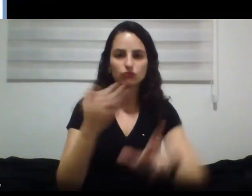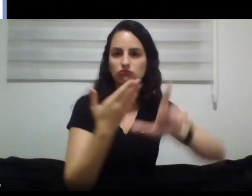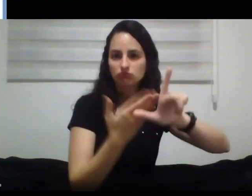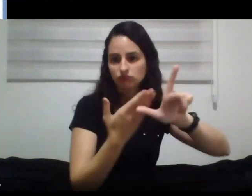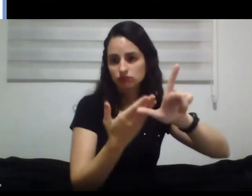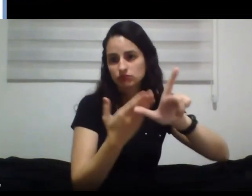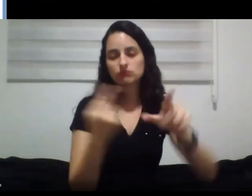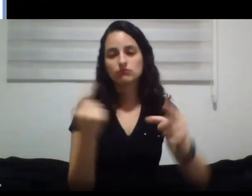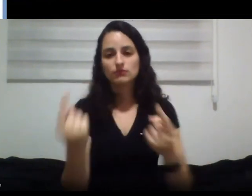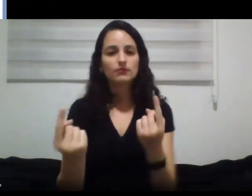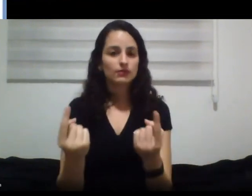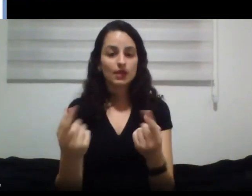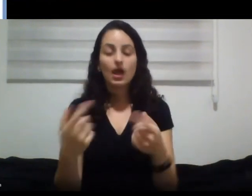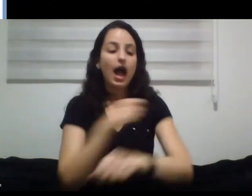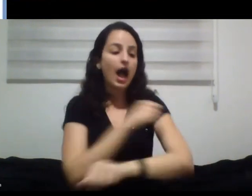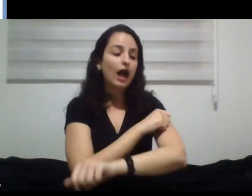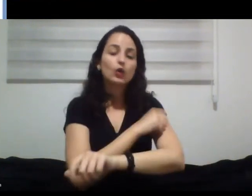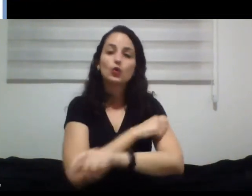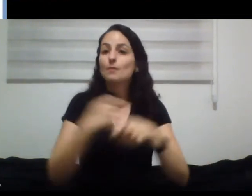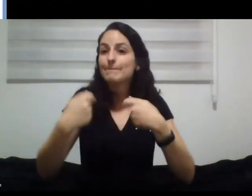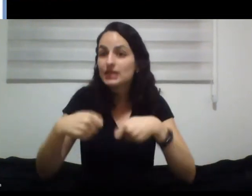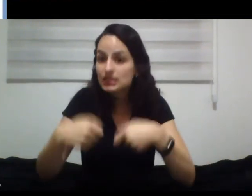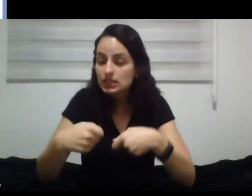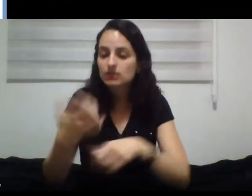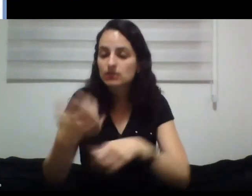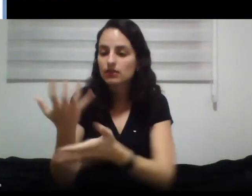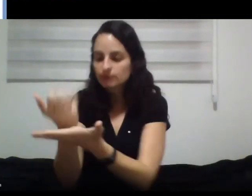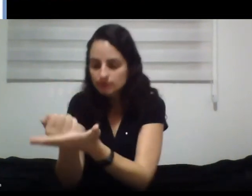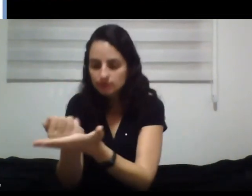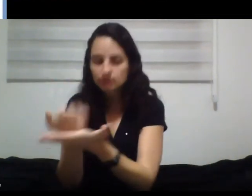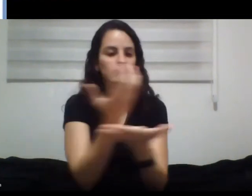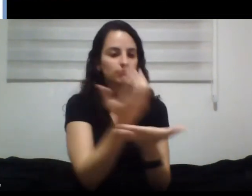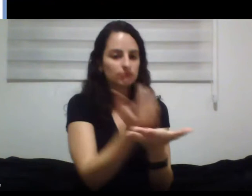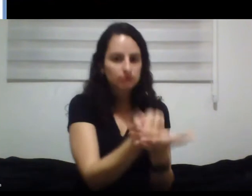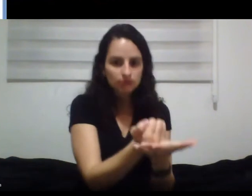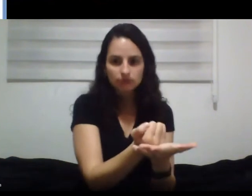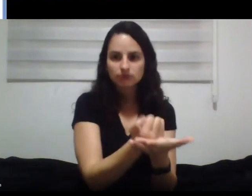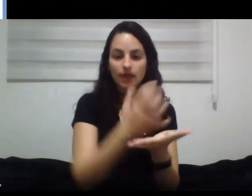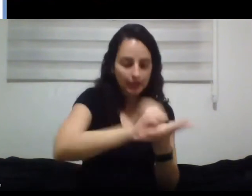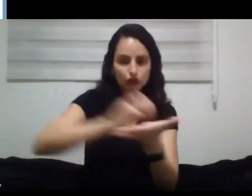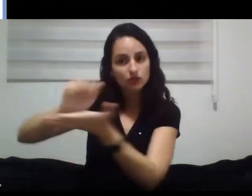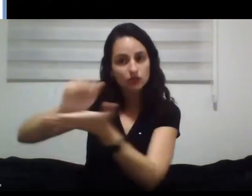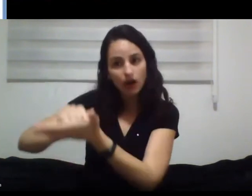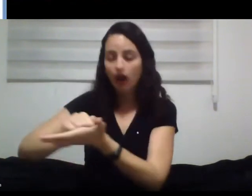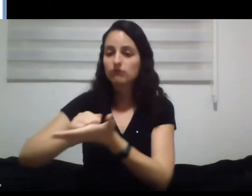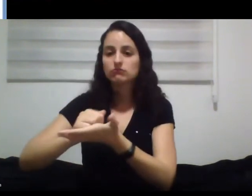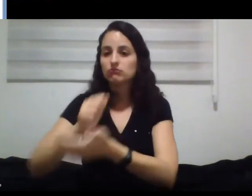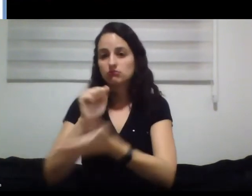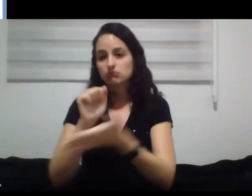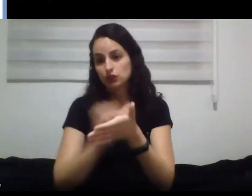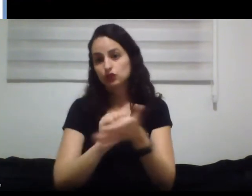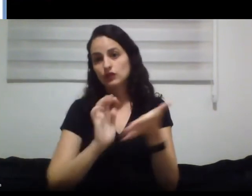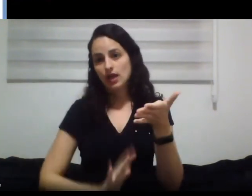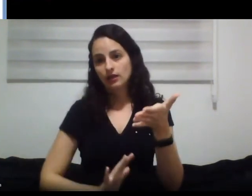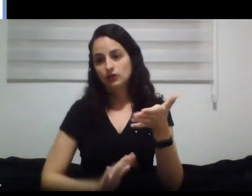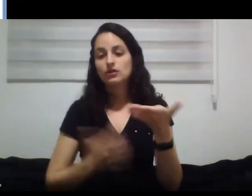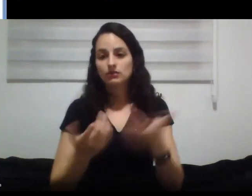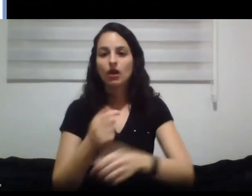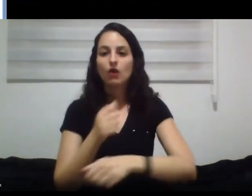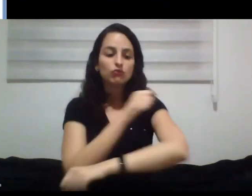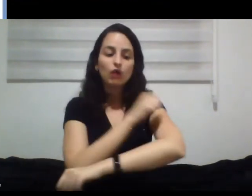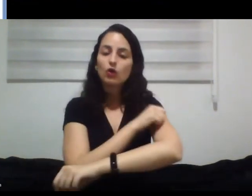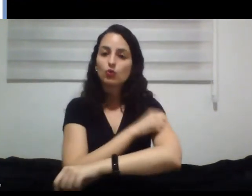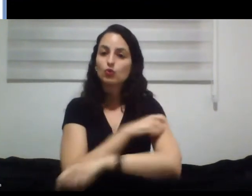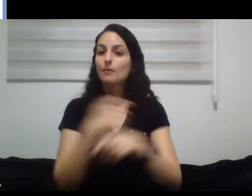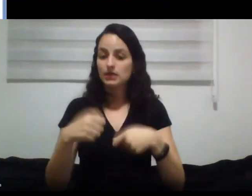isso, para não fazer valer frequência por conta da série de dificuldades que existem em logs, inclusive do professor.